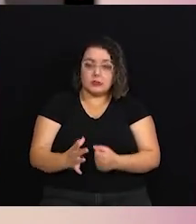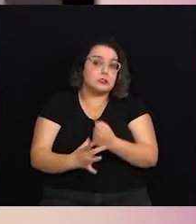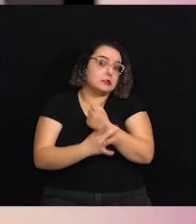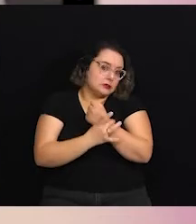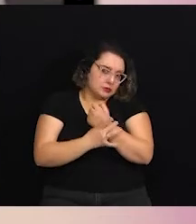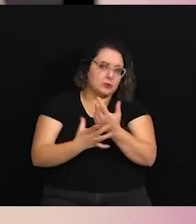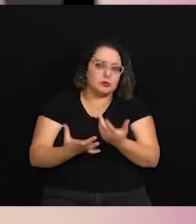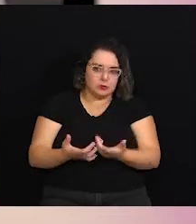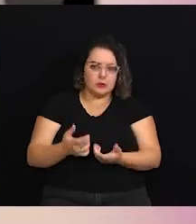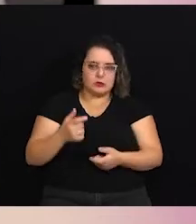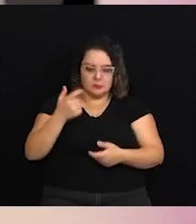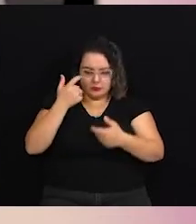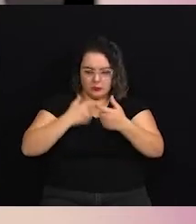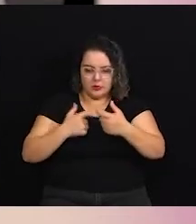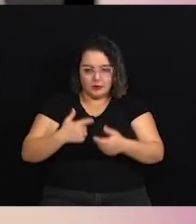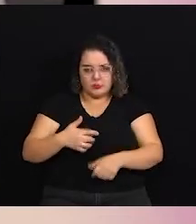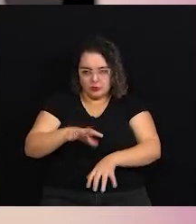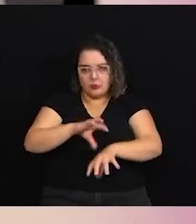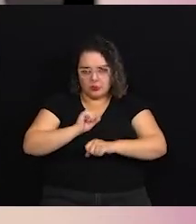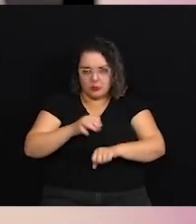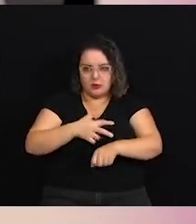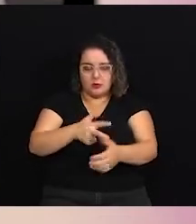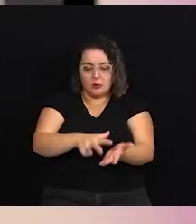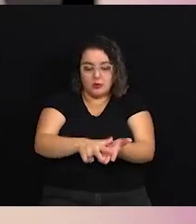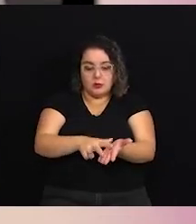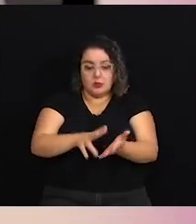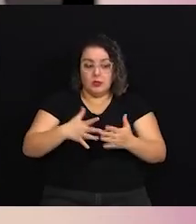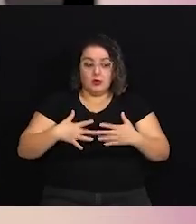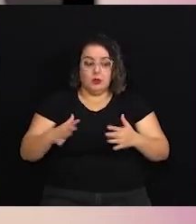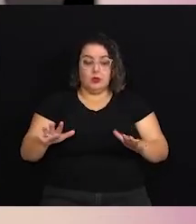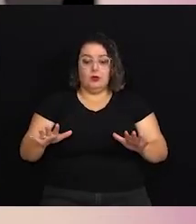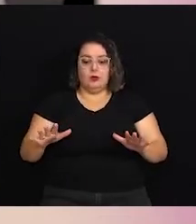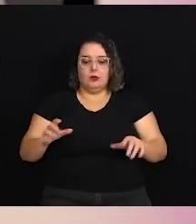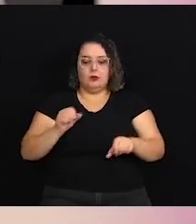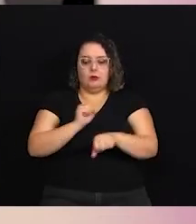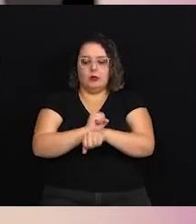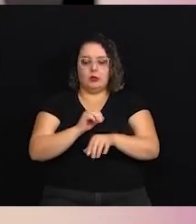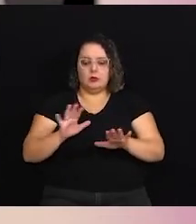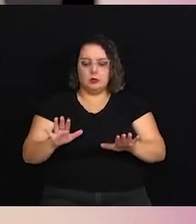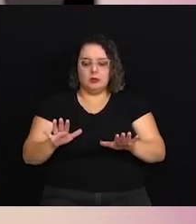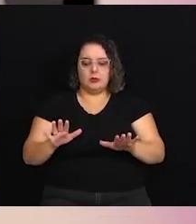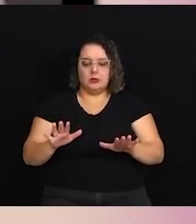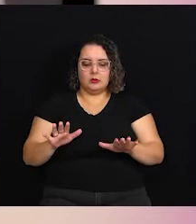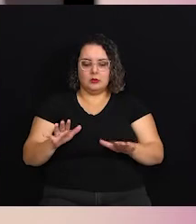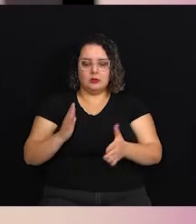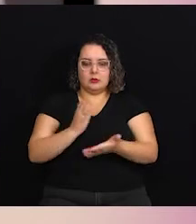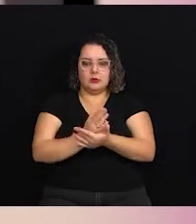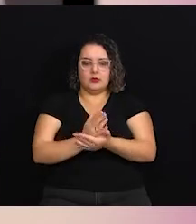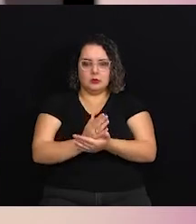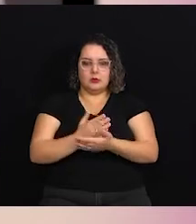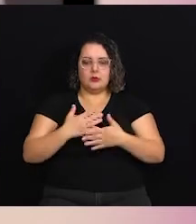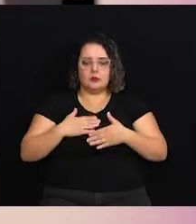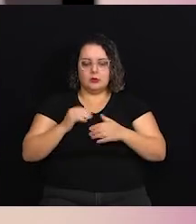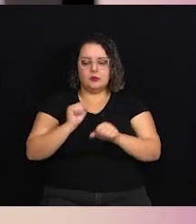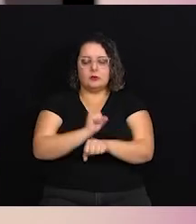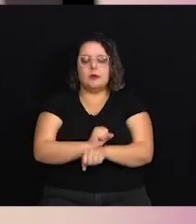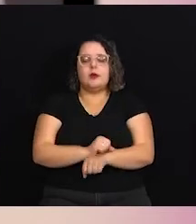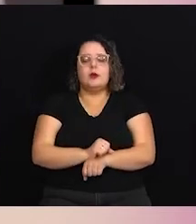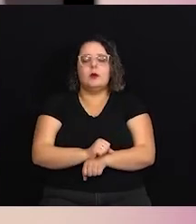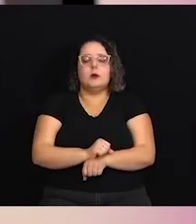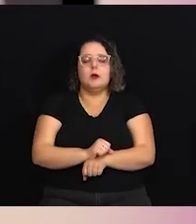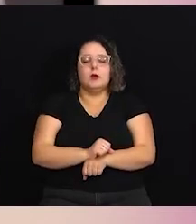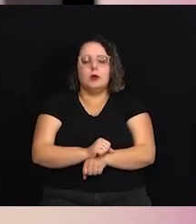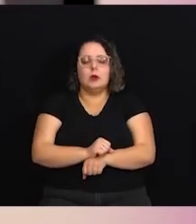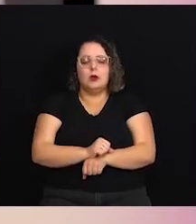É mas segurança para as pessoas está tendo Alerta então a pessoa para que tá fazendo Oi espera um pouquinho